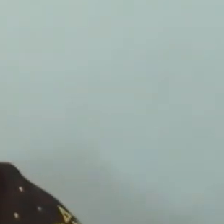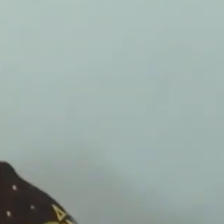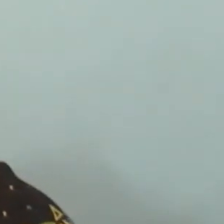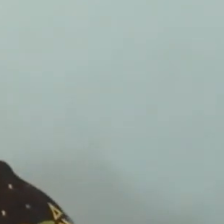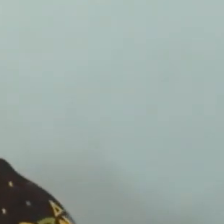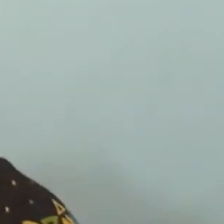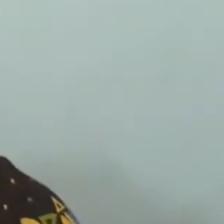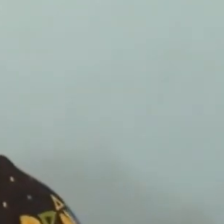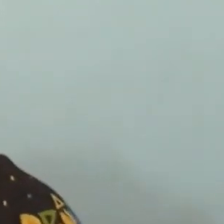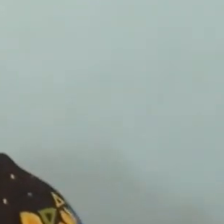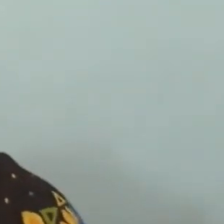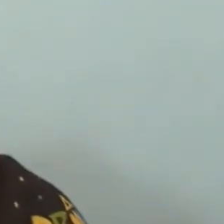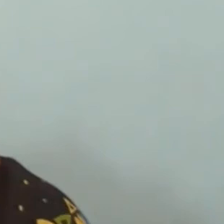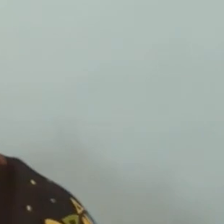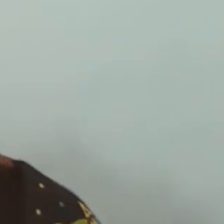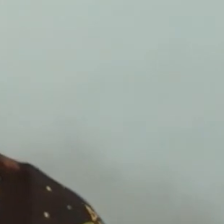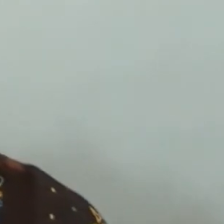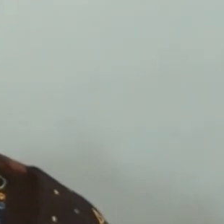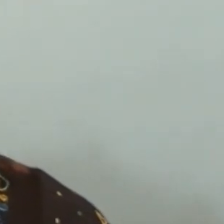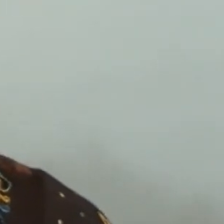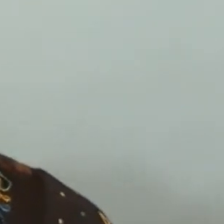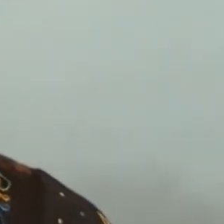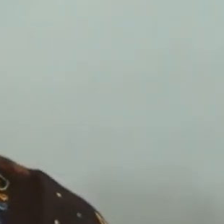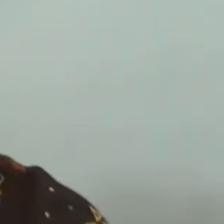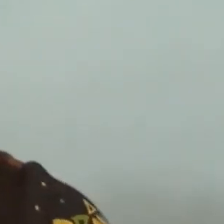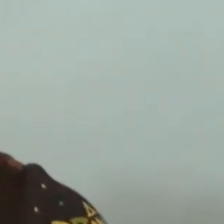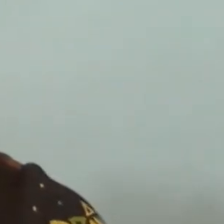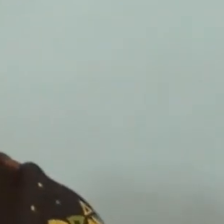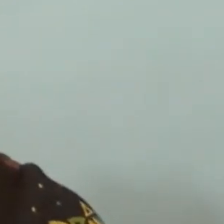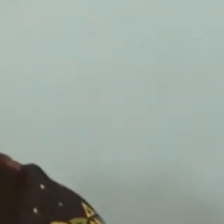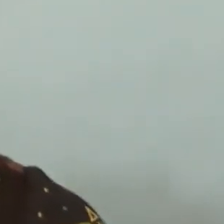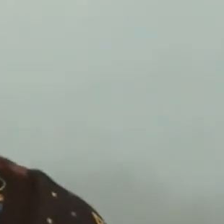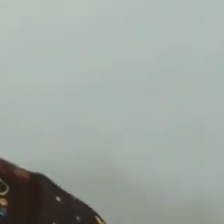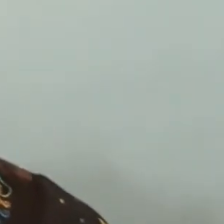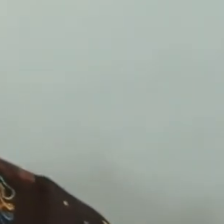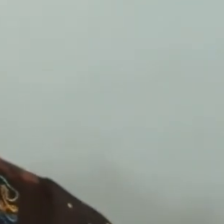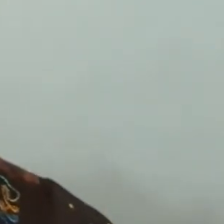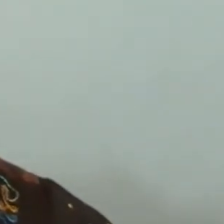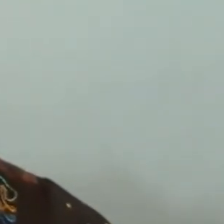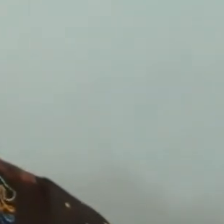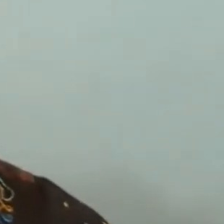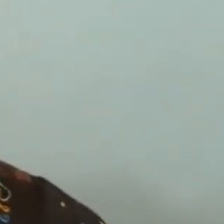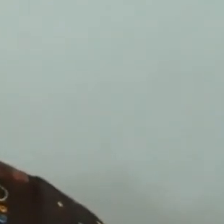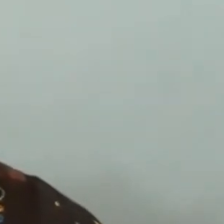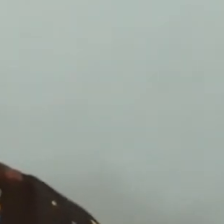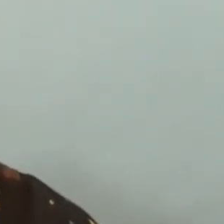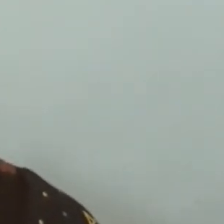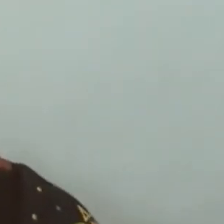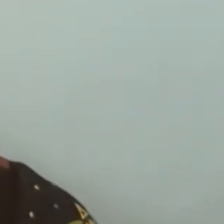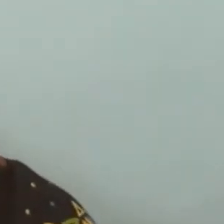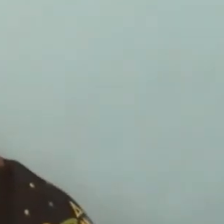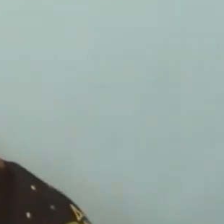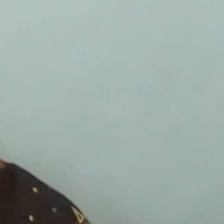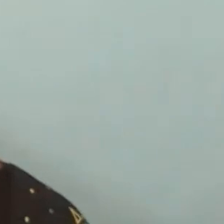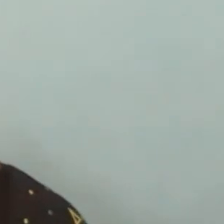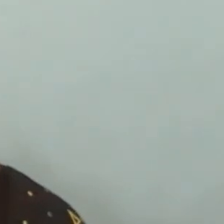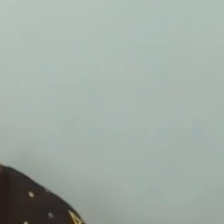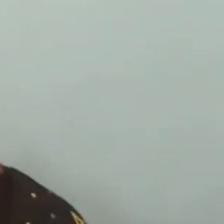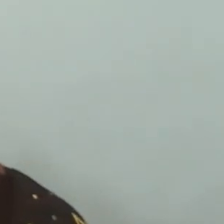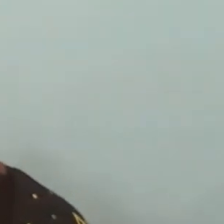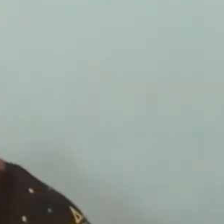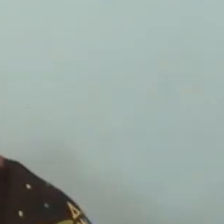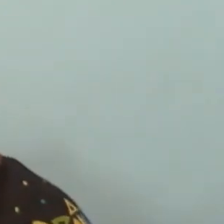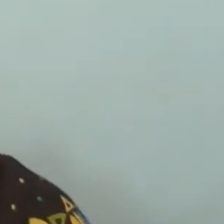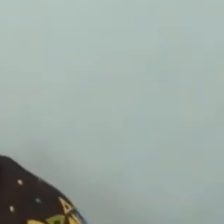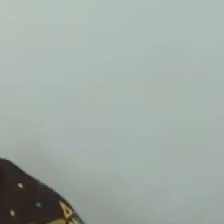funcionar. Essa pequenininha aqui, então tentem fazer uma bem pequenininha, cortem tiras mais finas para